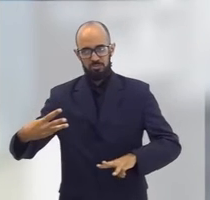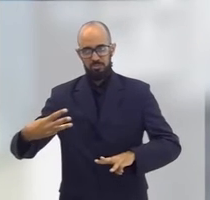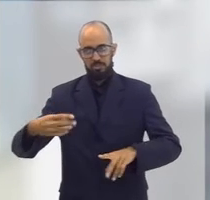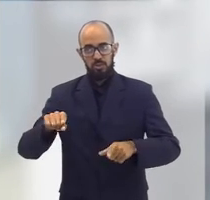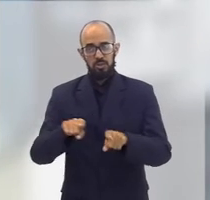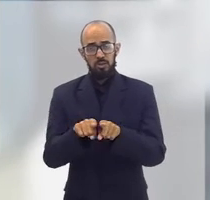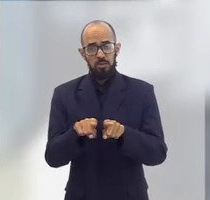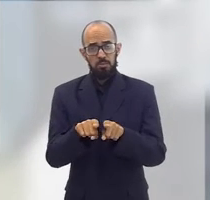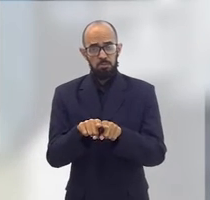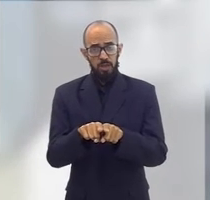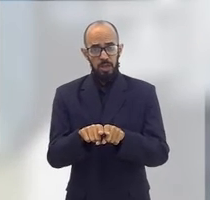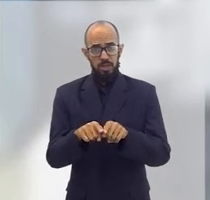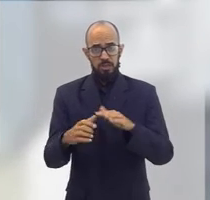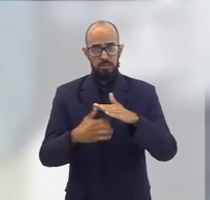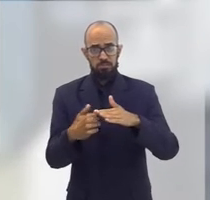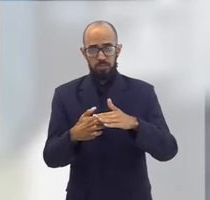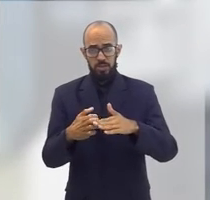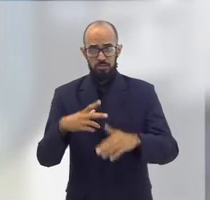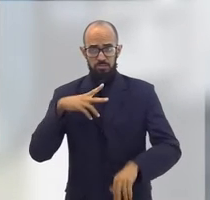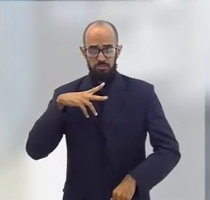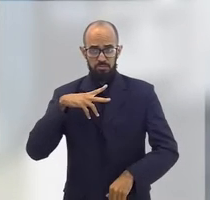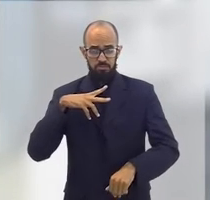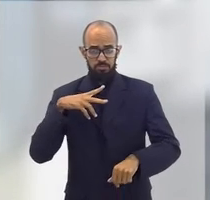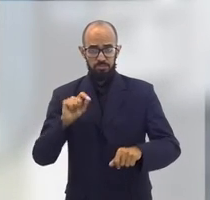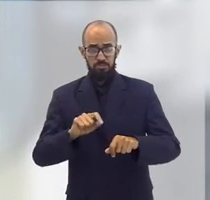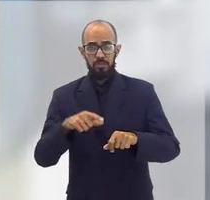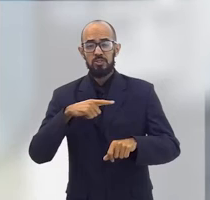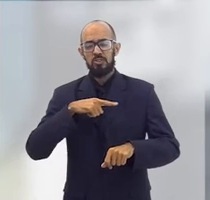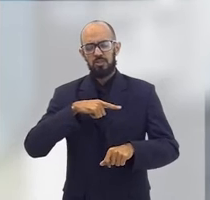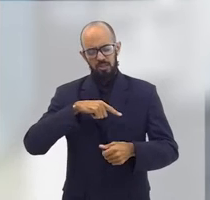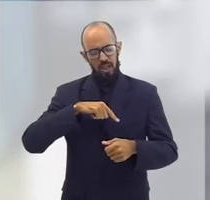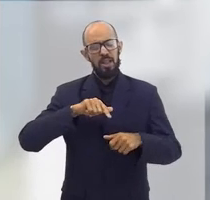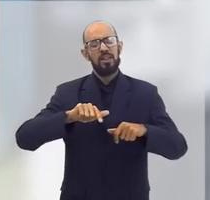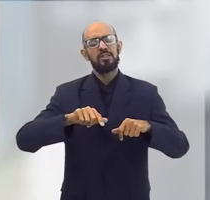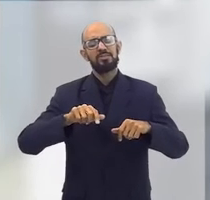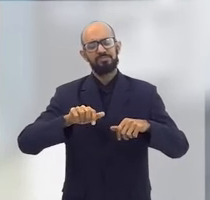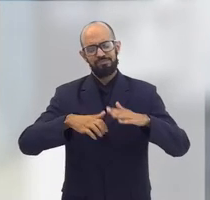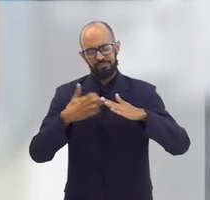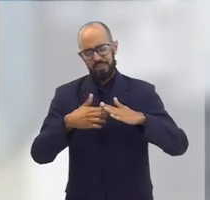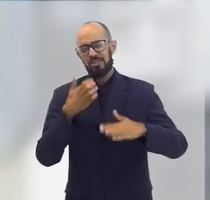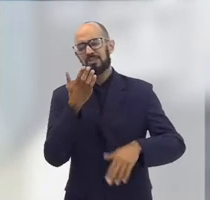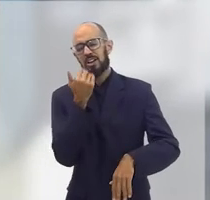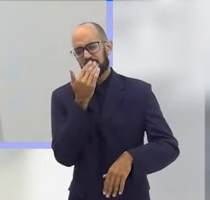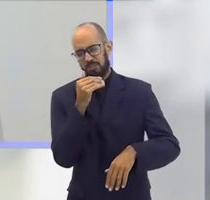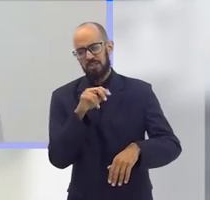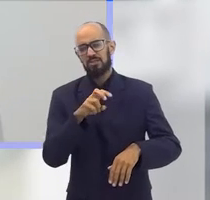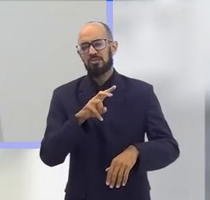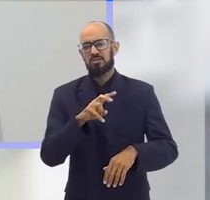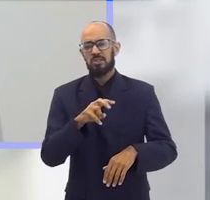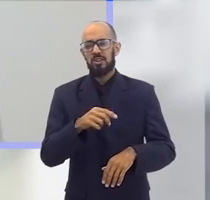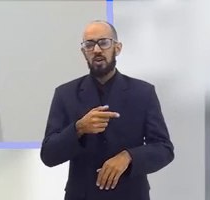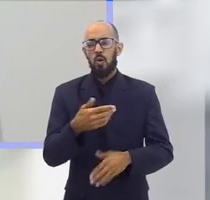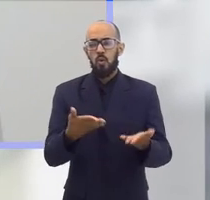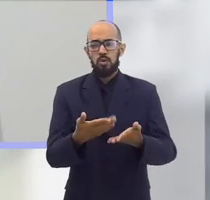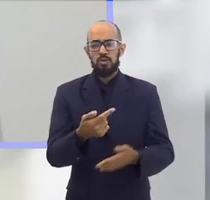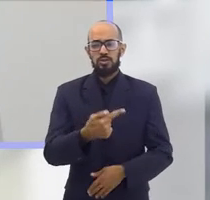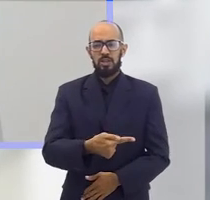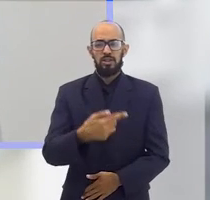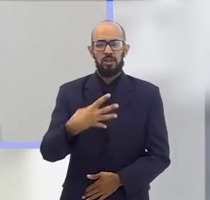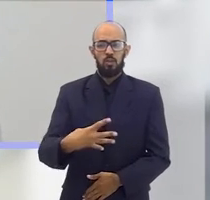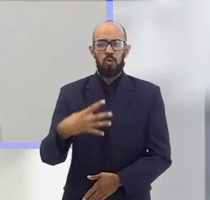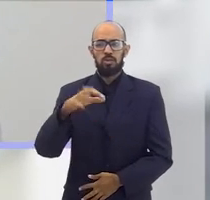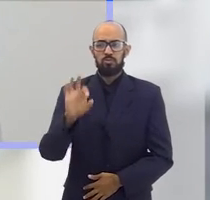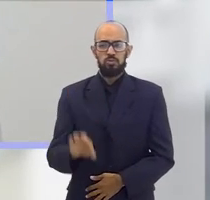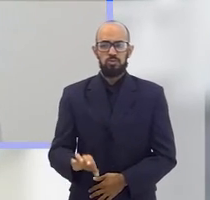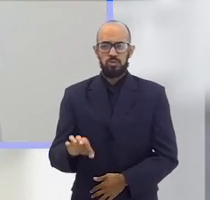dos microempreendedores individuais. Ainda mais no setor de alimentos, a gente tem inúmeros microempreendedores individuais. Neste momento,